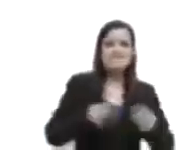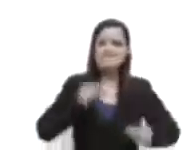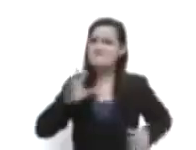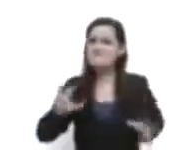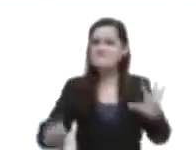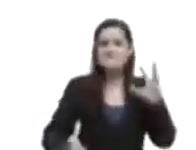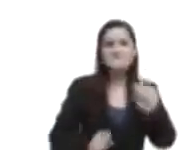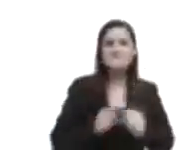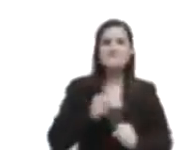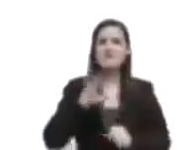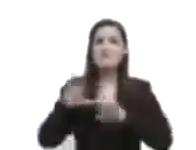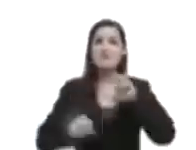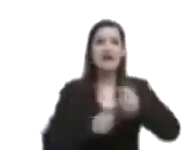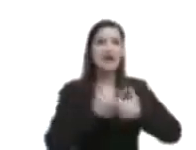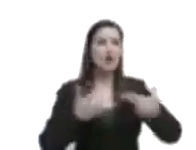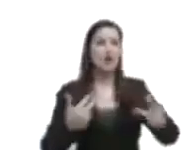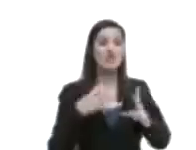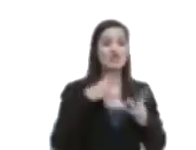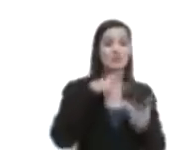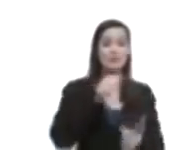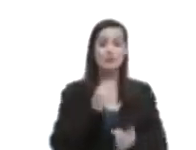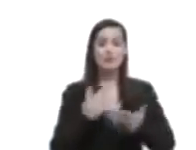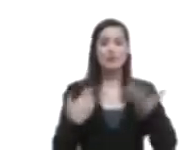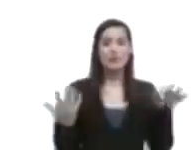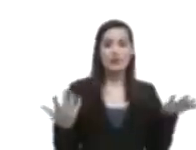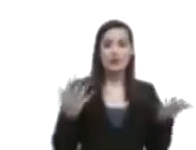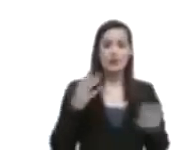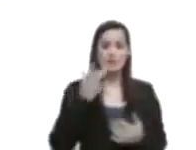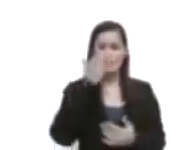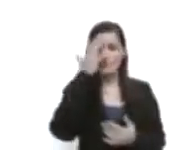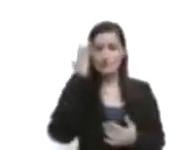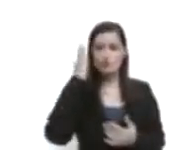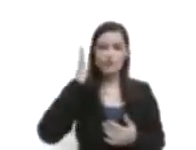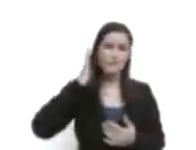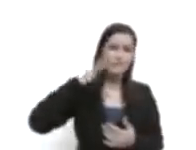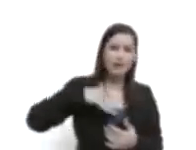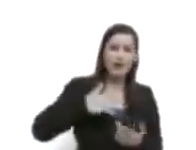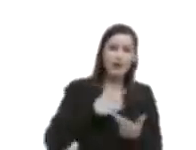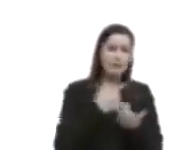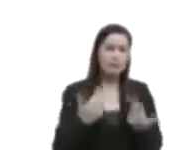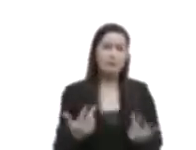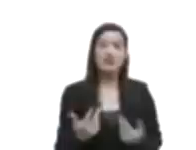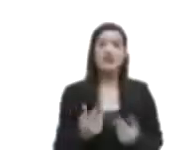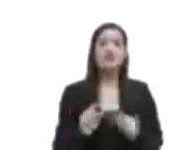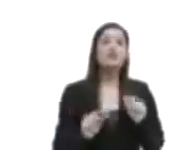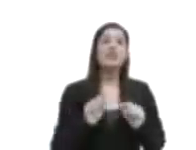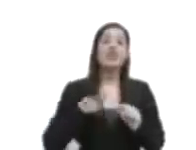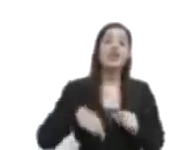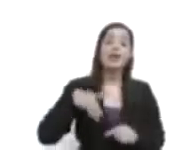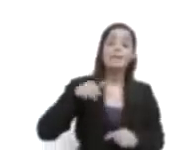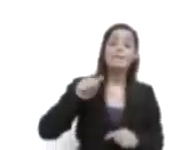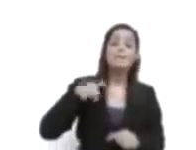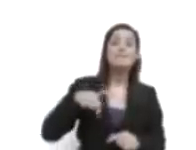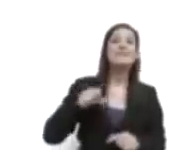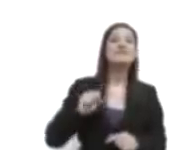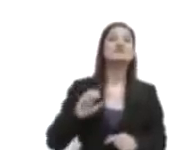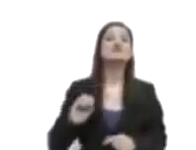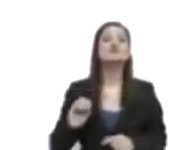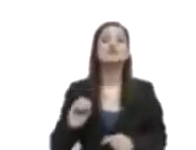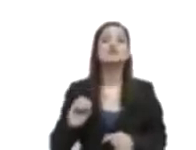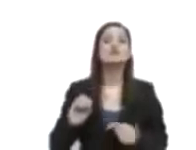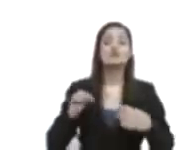ímpio, depravado, vulgar. O que é o manso? É aquele que após a conversão teve essas